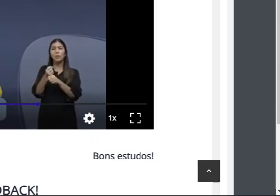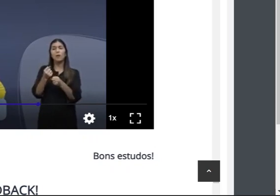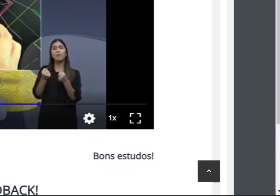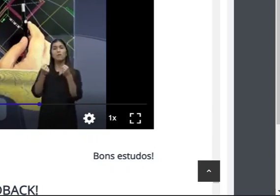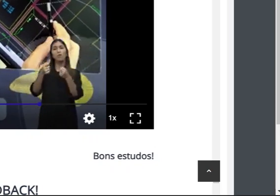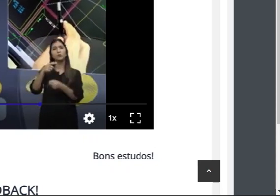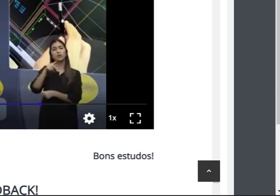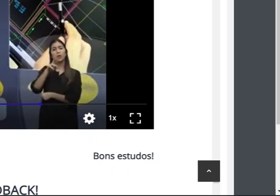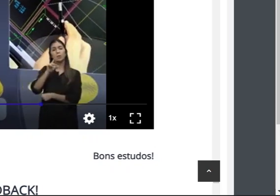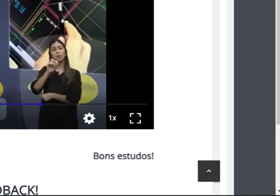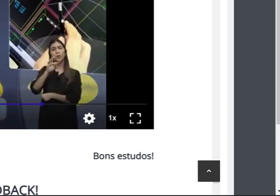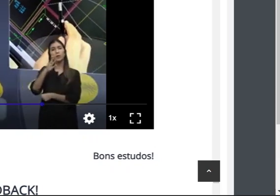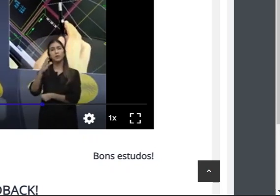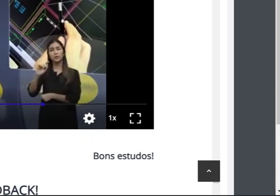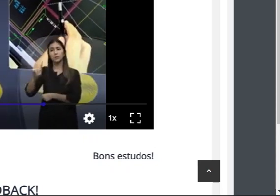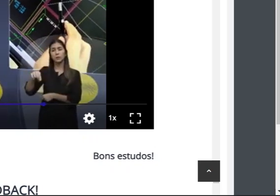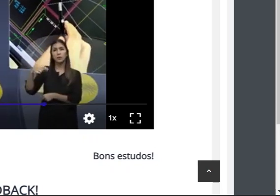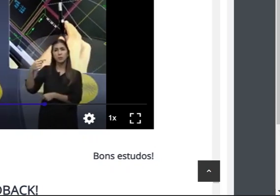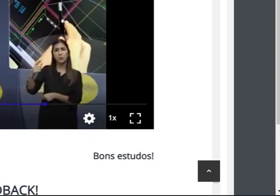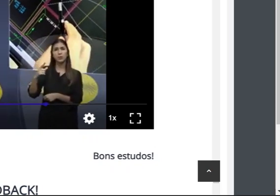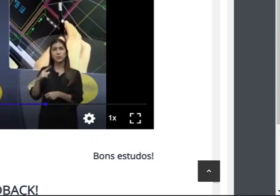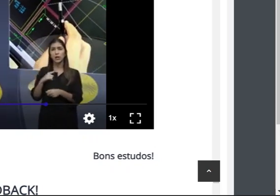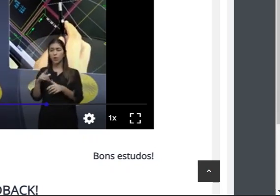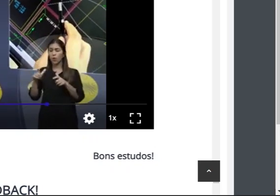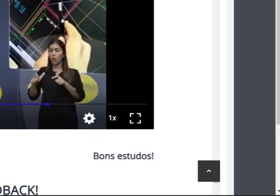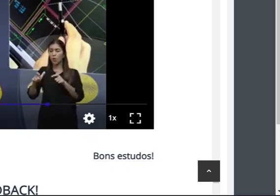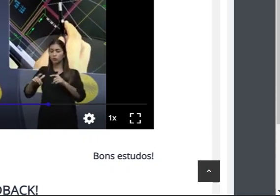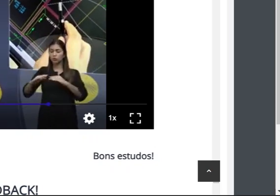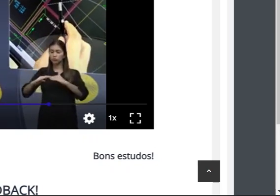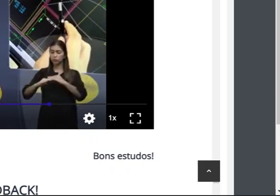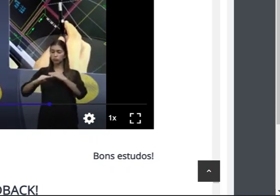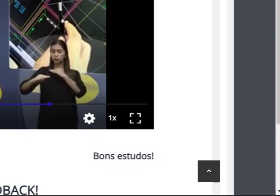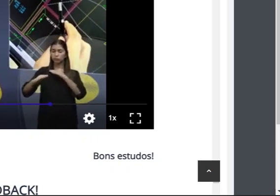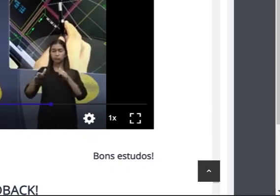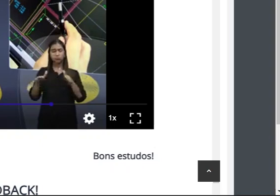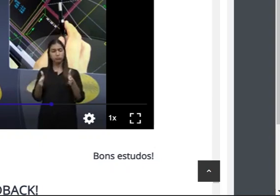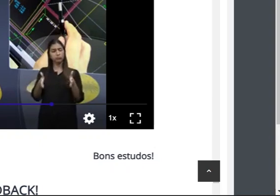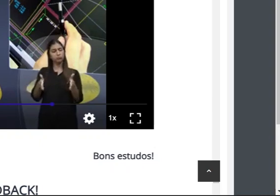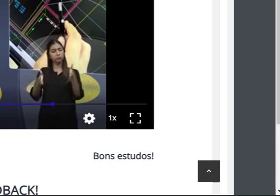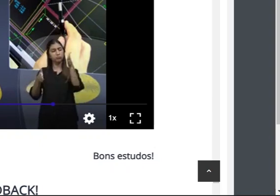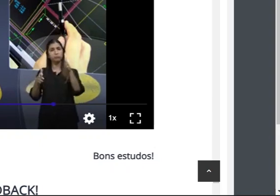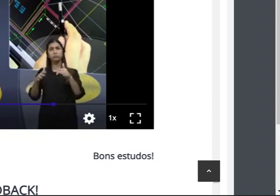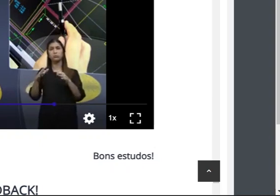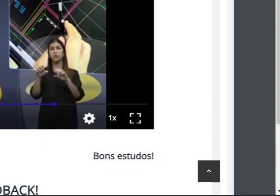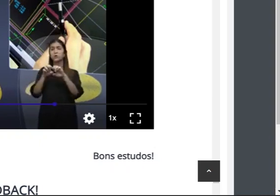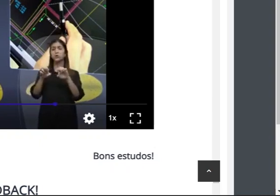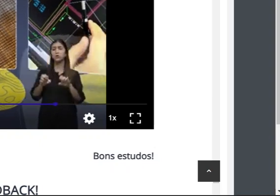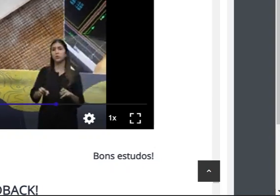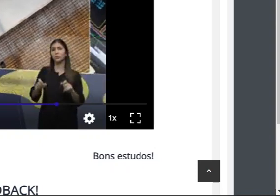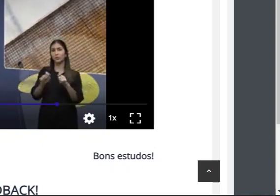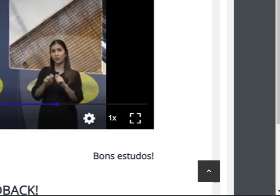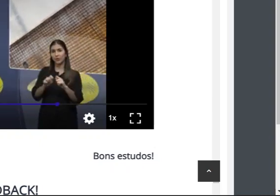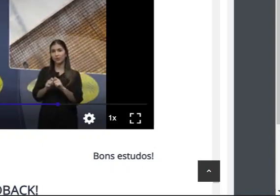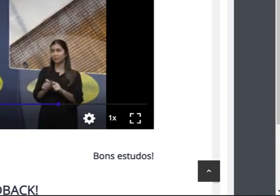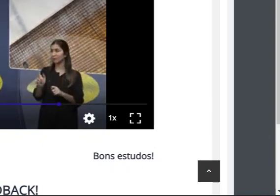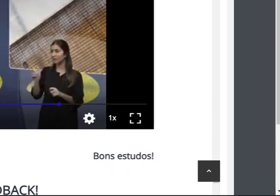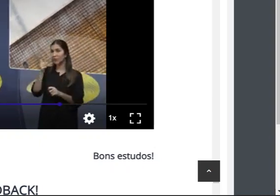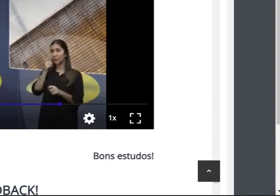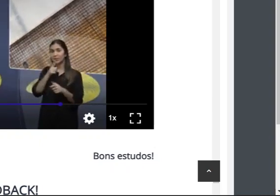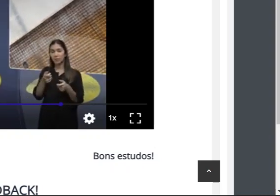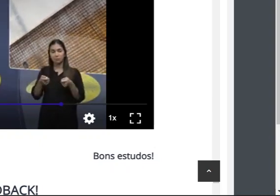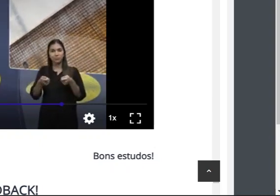proteção. Em seguida, determinamos o posicionamento da armadura de proteção ao longo da estrutura projetada, de modo que ela